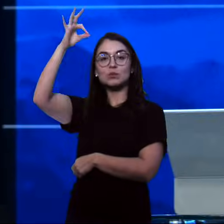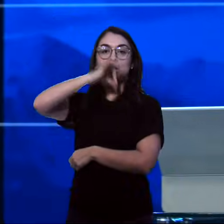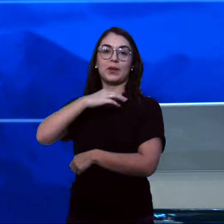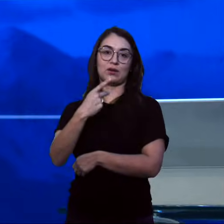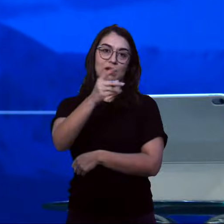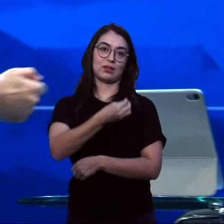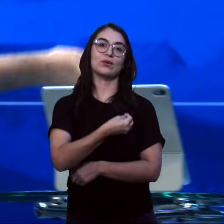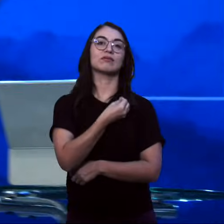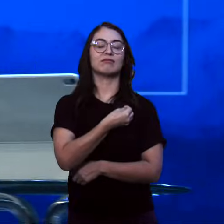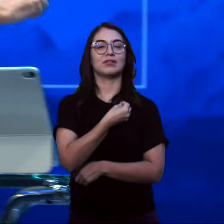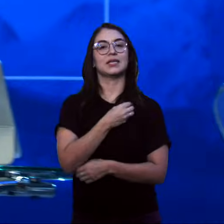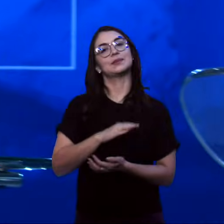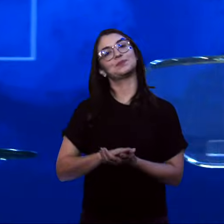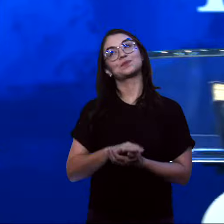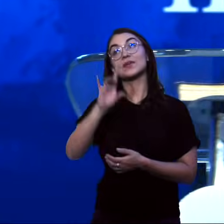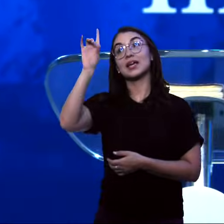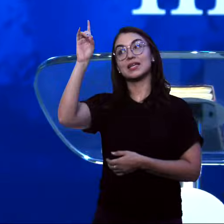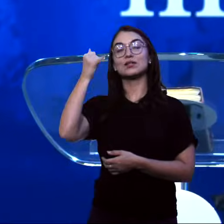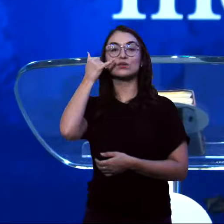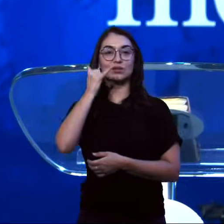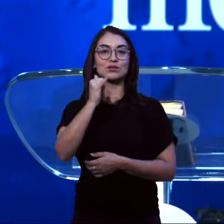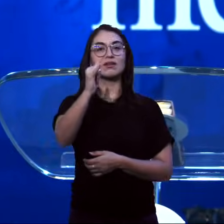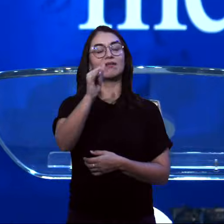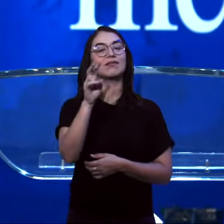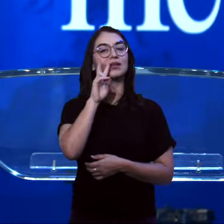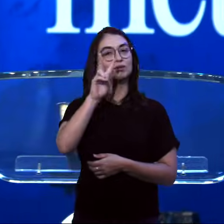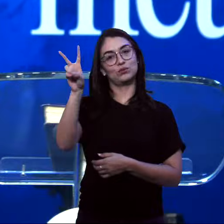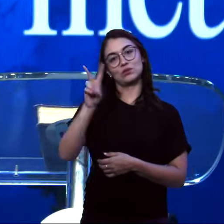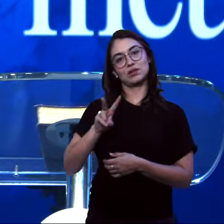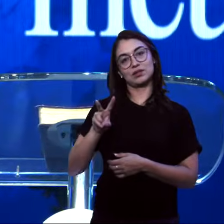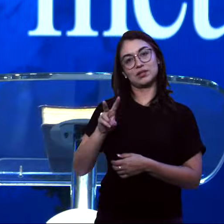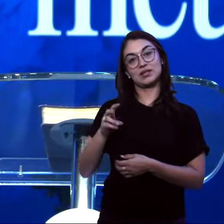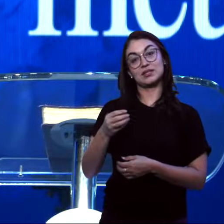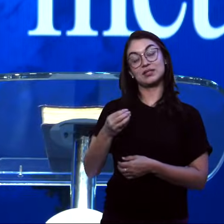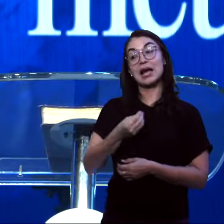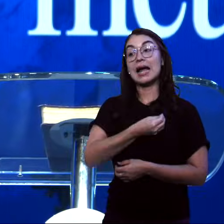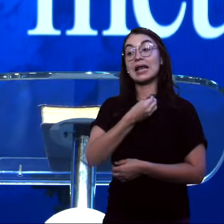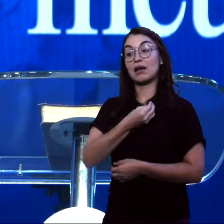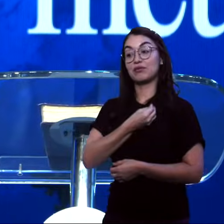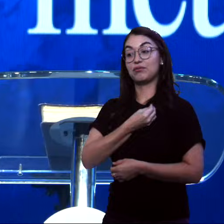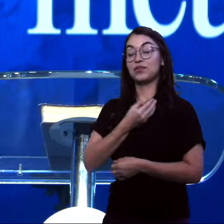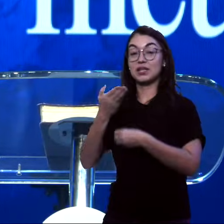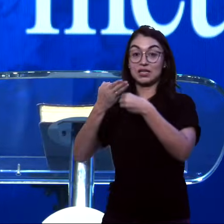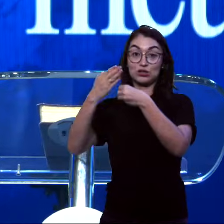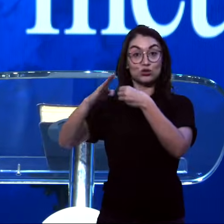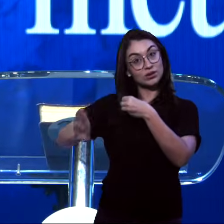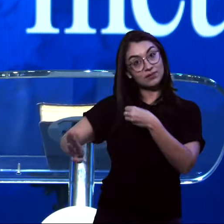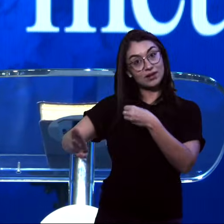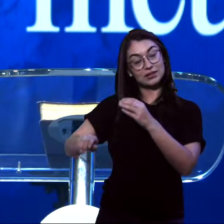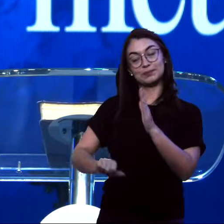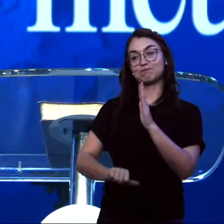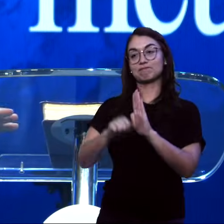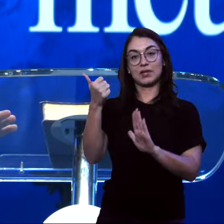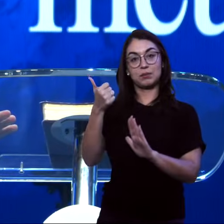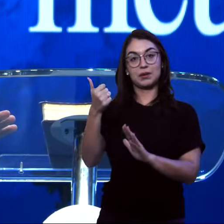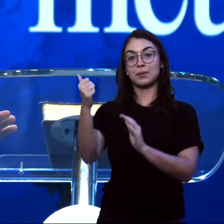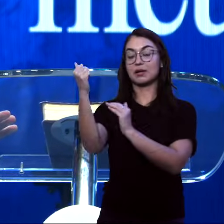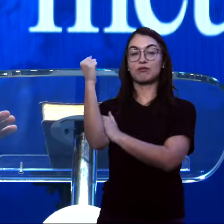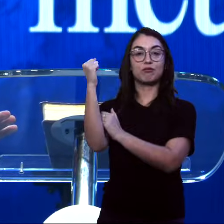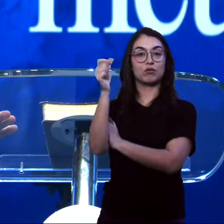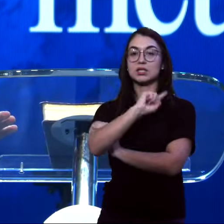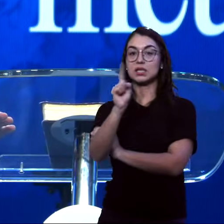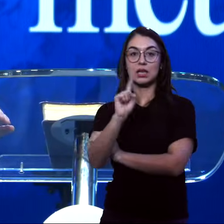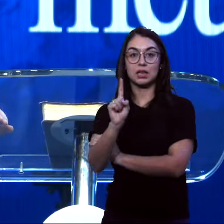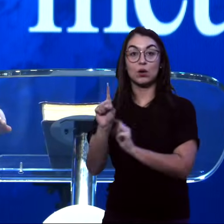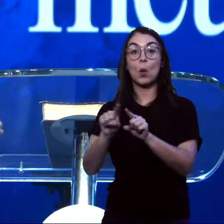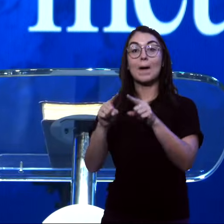estava falando por meio de Zacarias para Zorobabel. A primeira coisa é que não é por força nem violência, mas é pelo